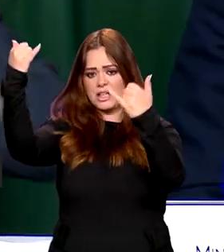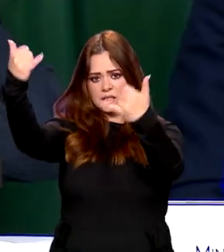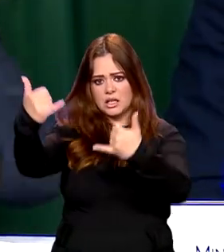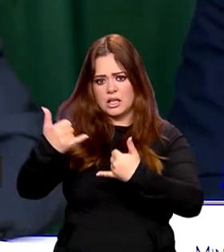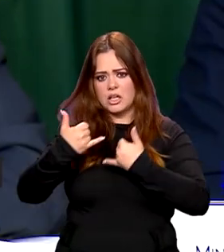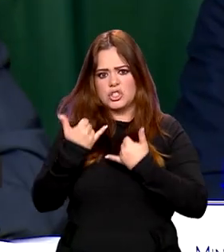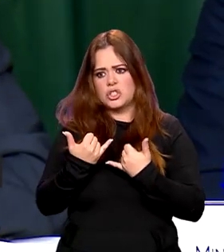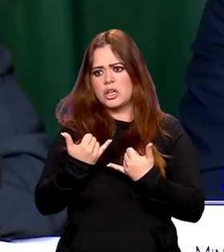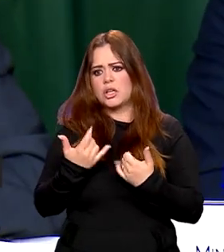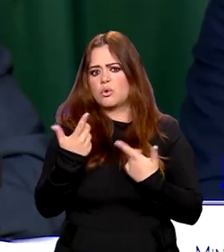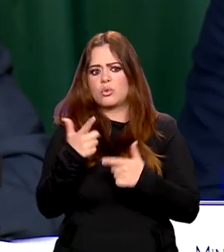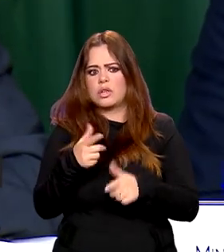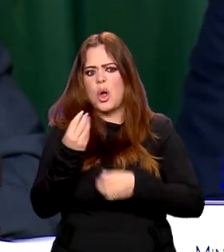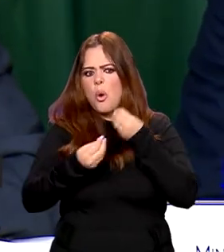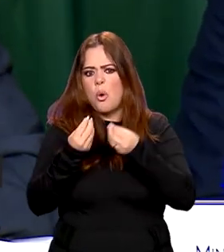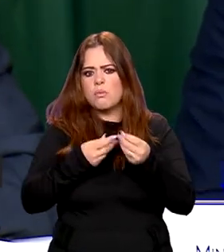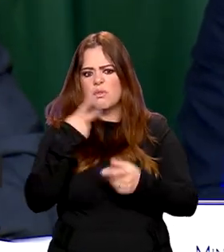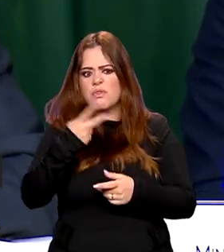falar grosso com a gente.